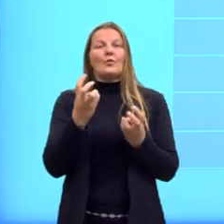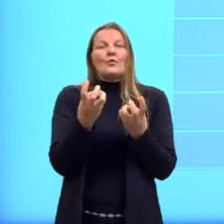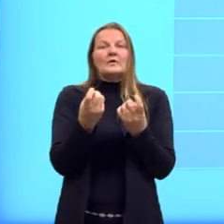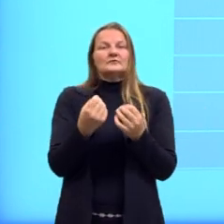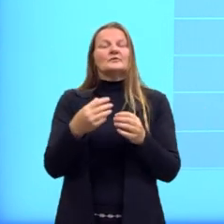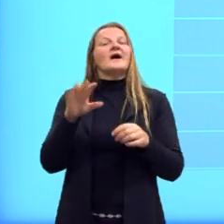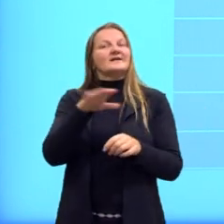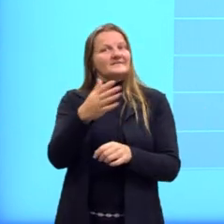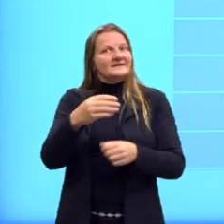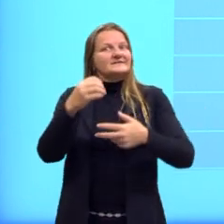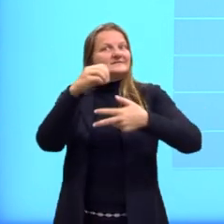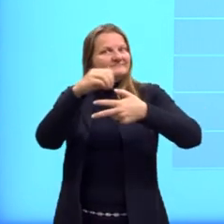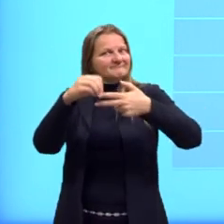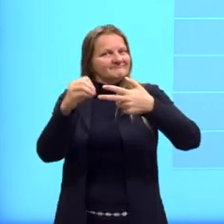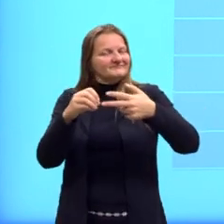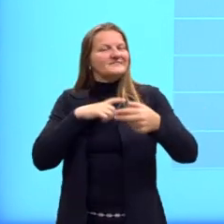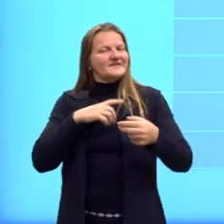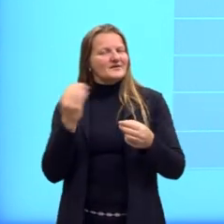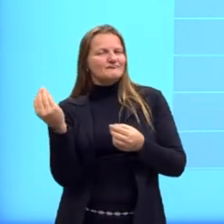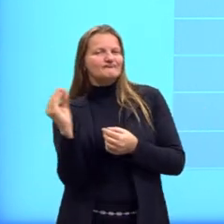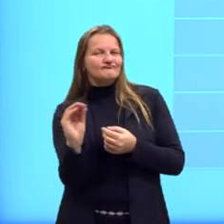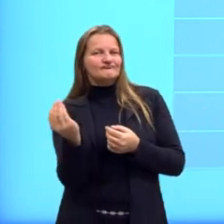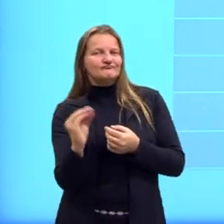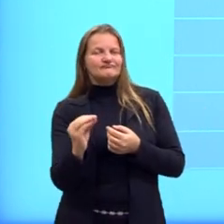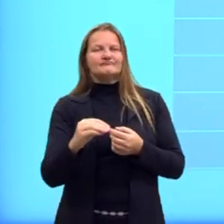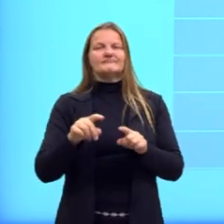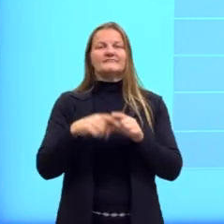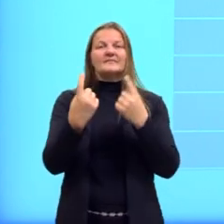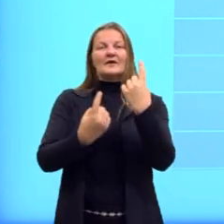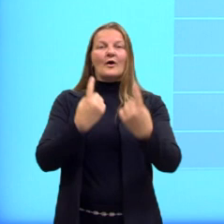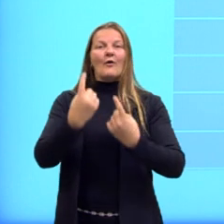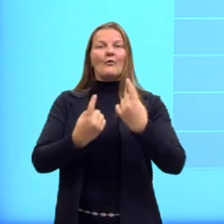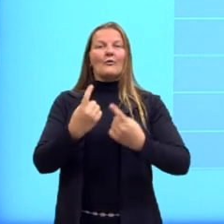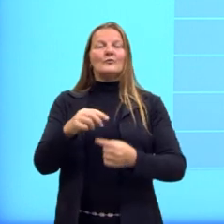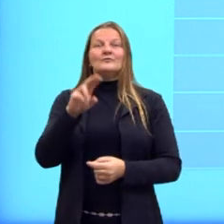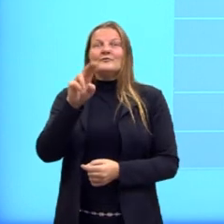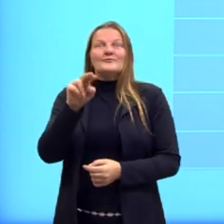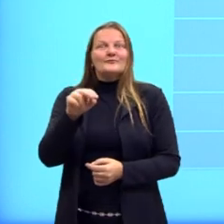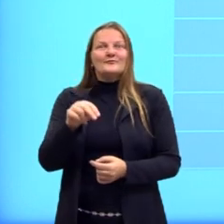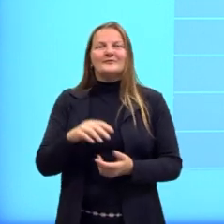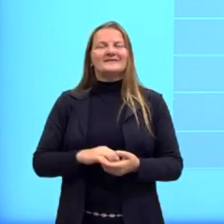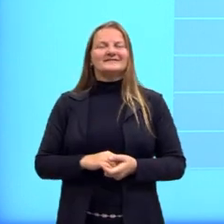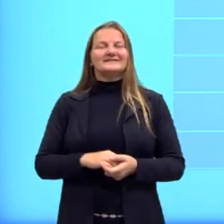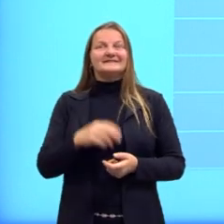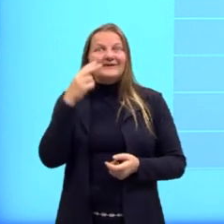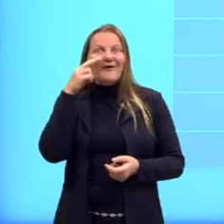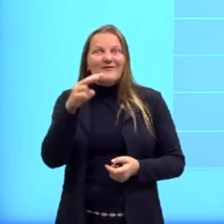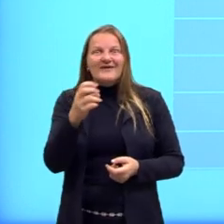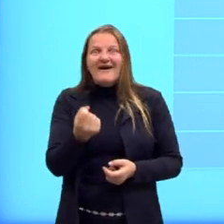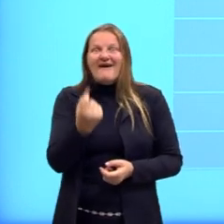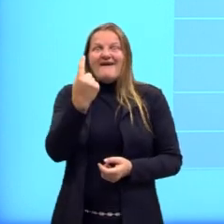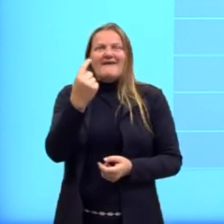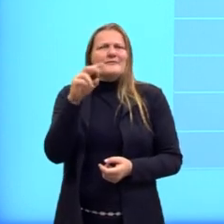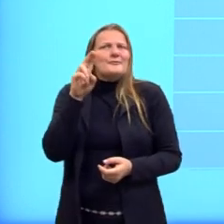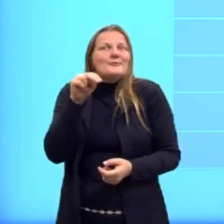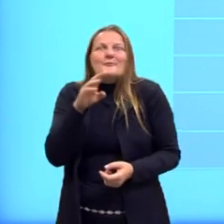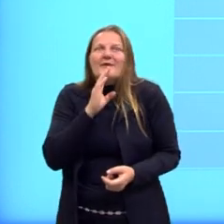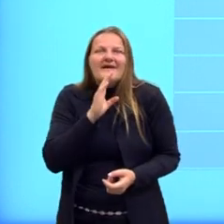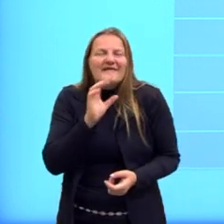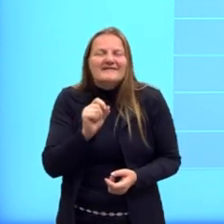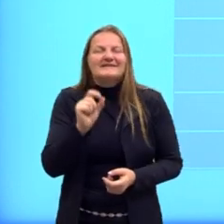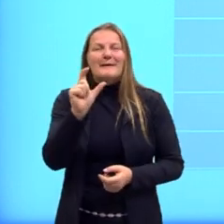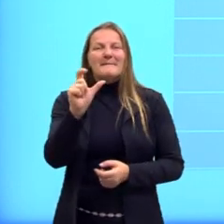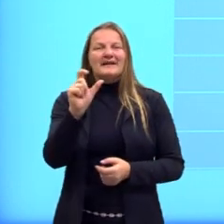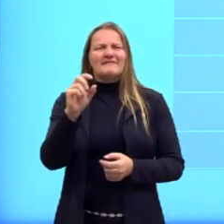cair em questões né mas alguns desses nomes vocês vão ver assim que aí ou eu nunca vi